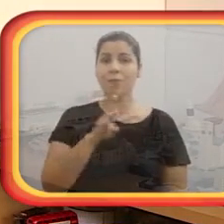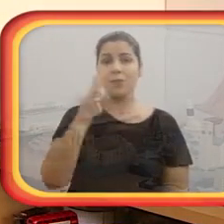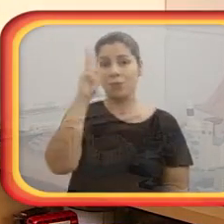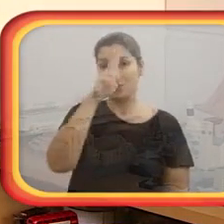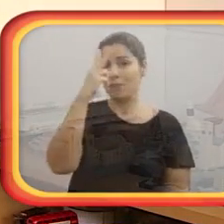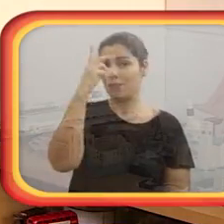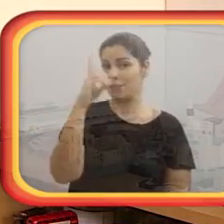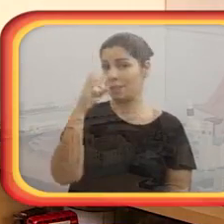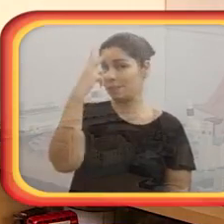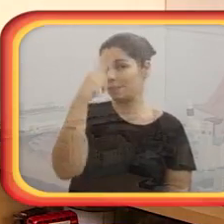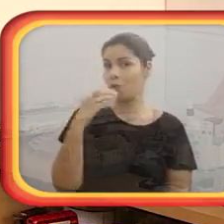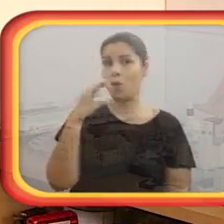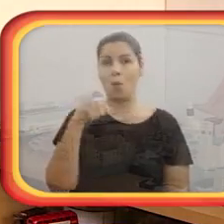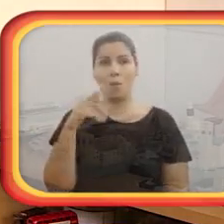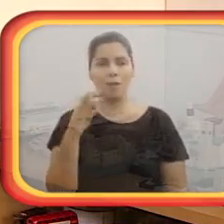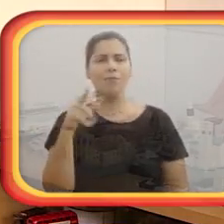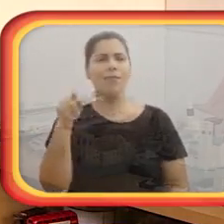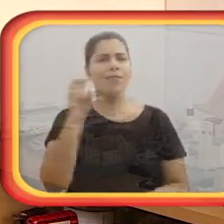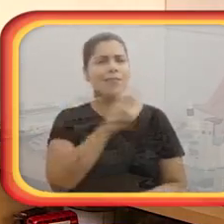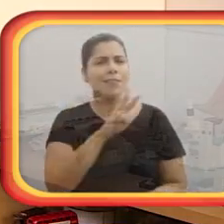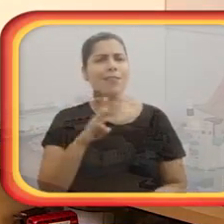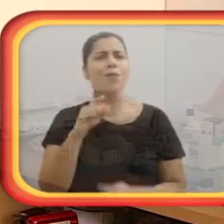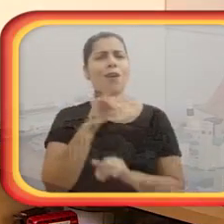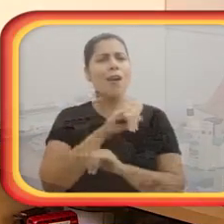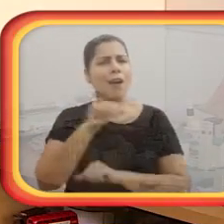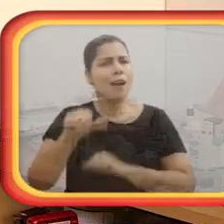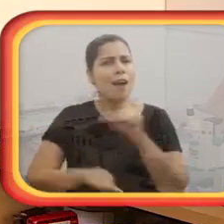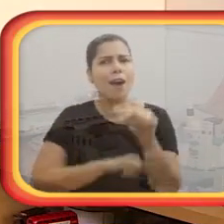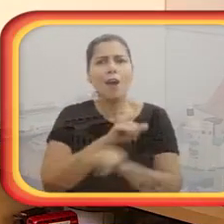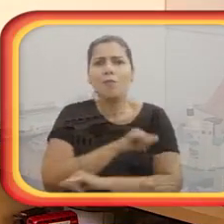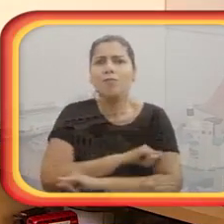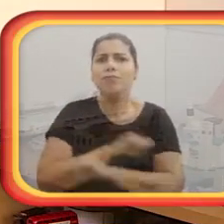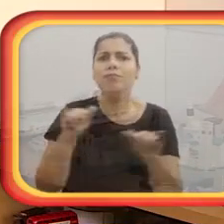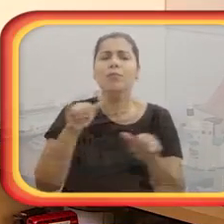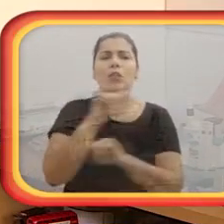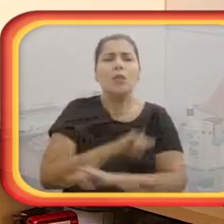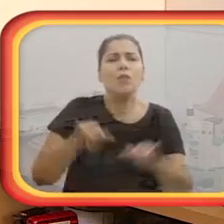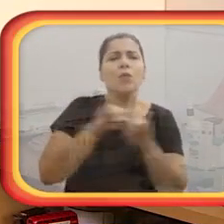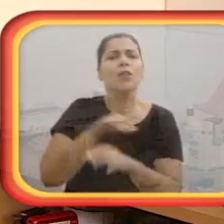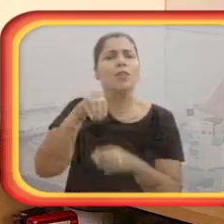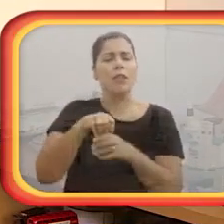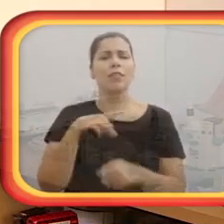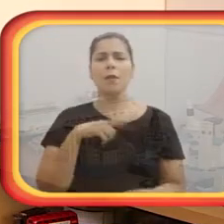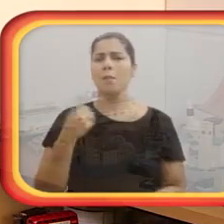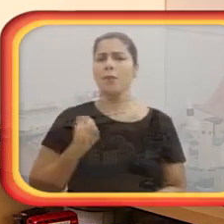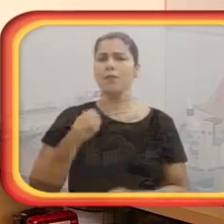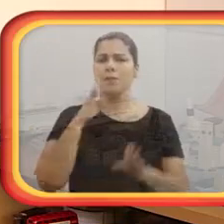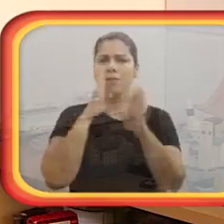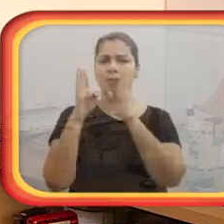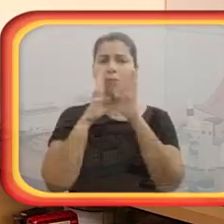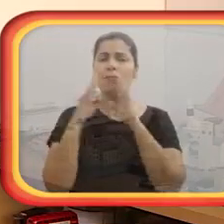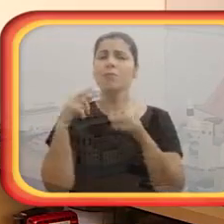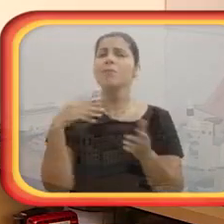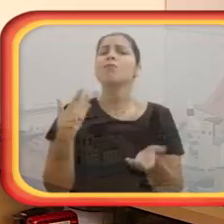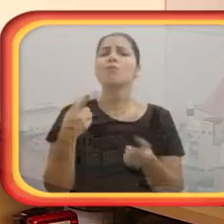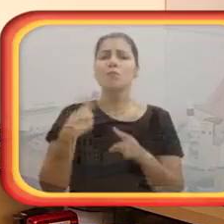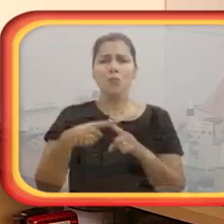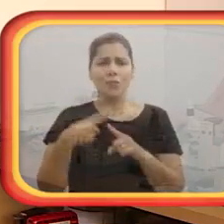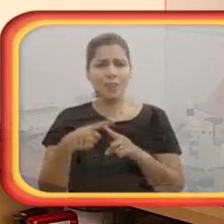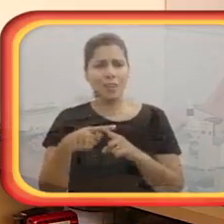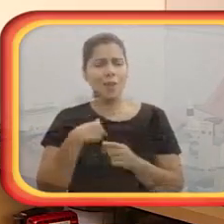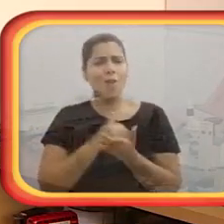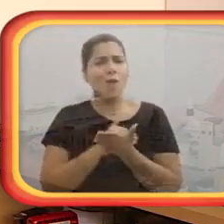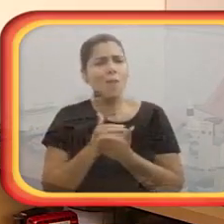2014, já com o site próprio, www.históriasdecego.com.br. O site